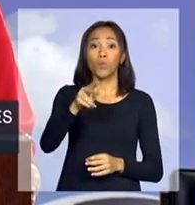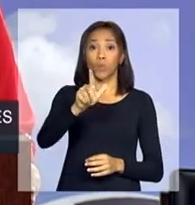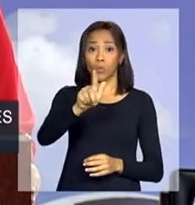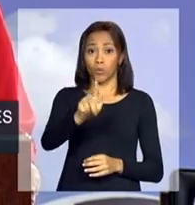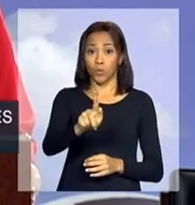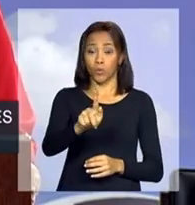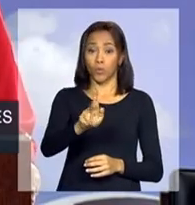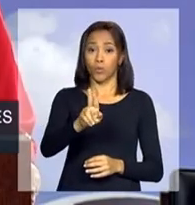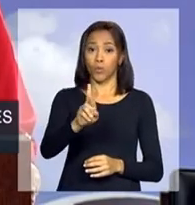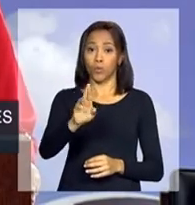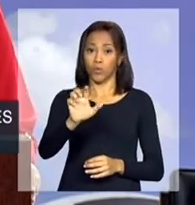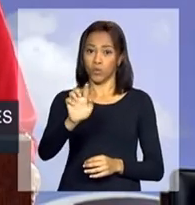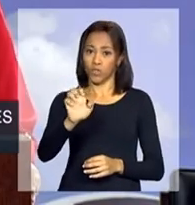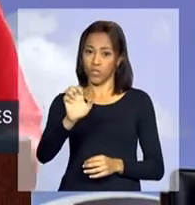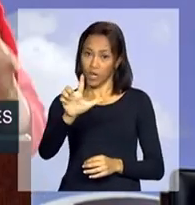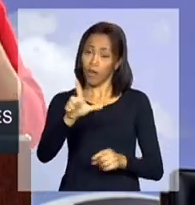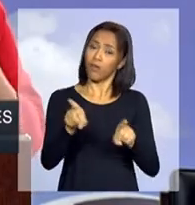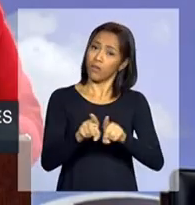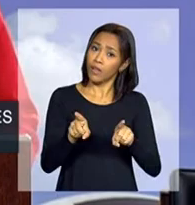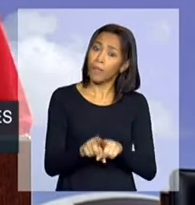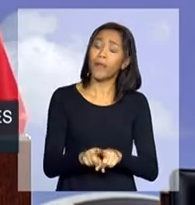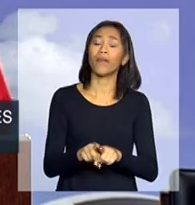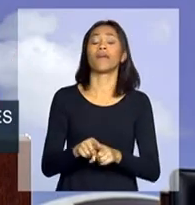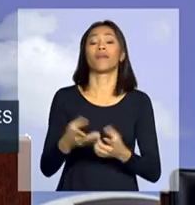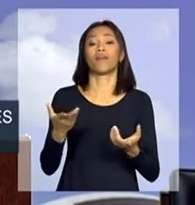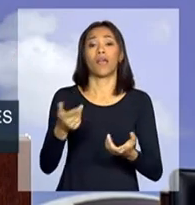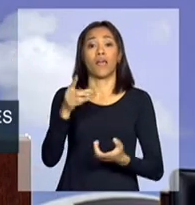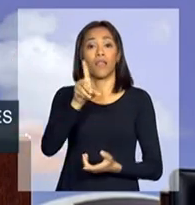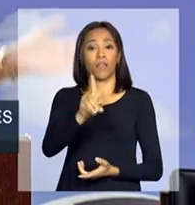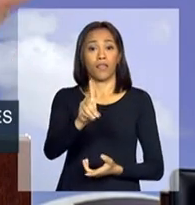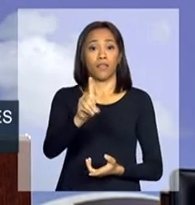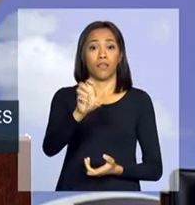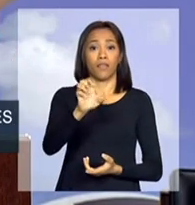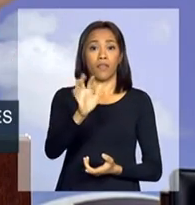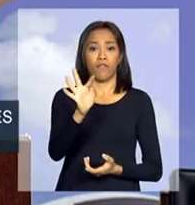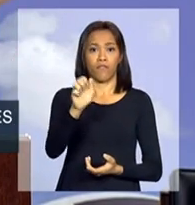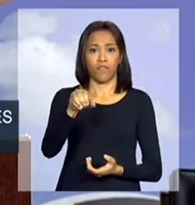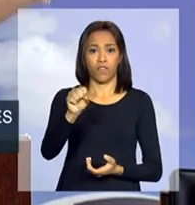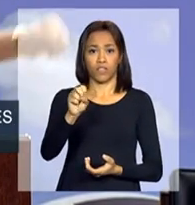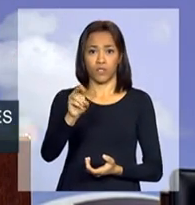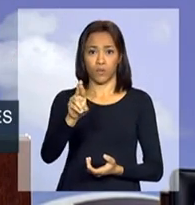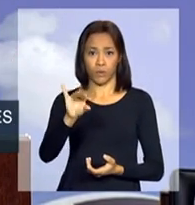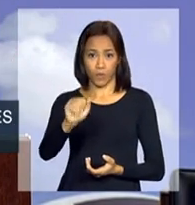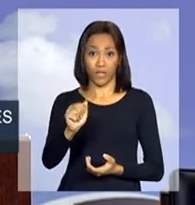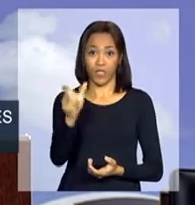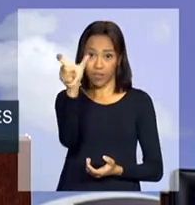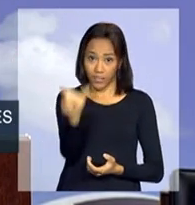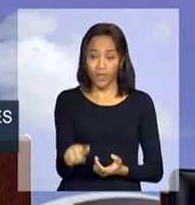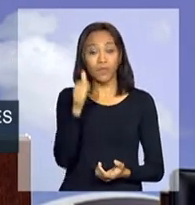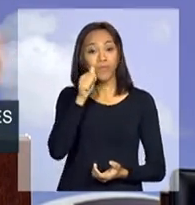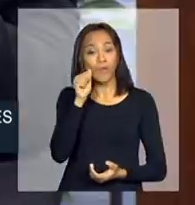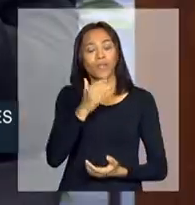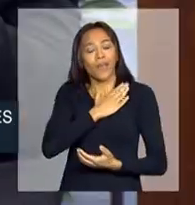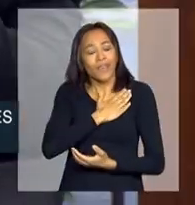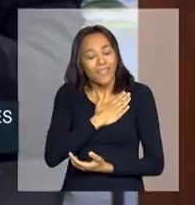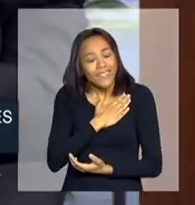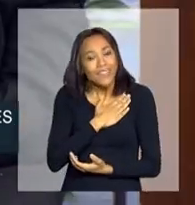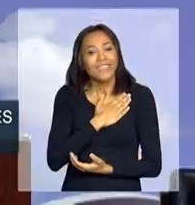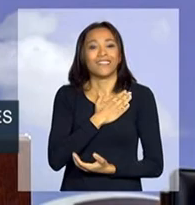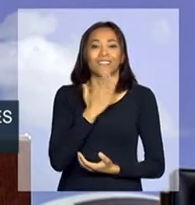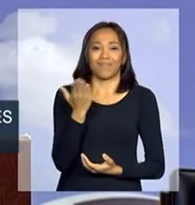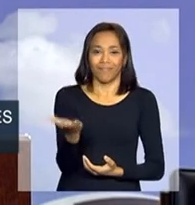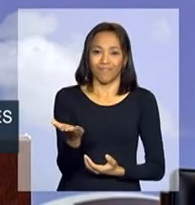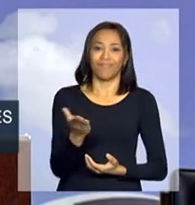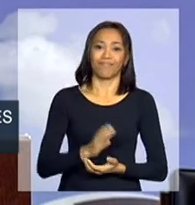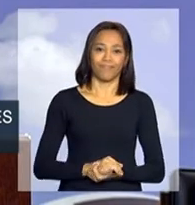Gurgel e e Saúdo também a defensoria na nossa querida defensora que me deve um